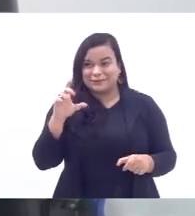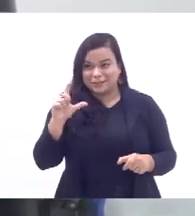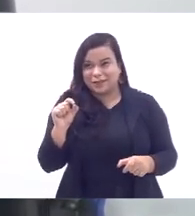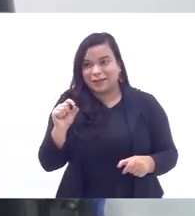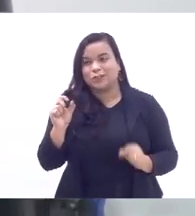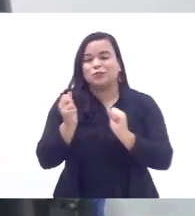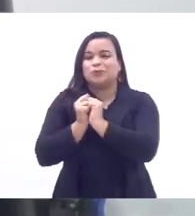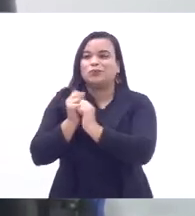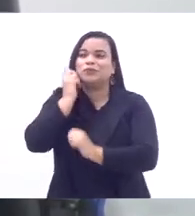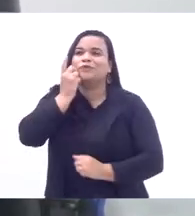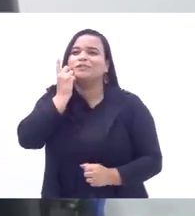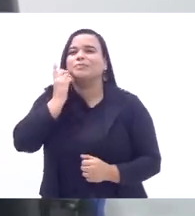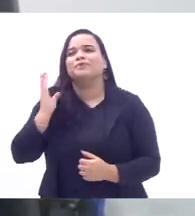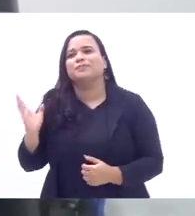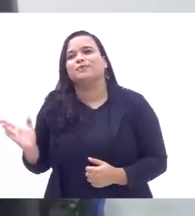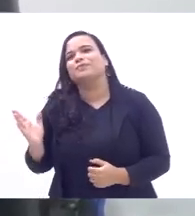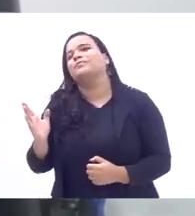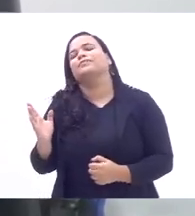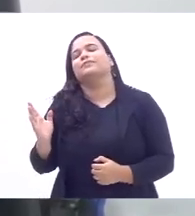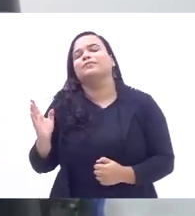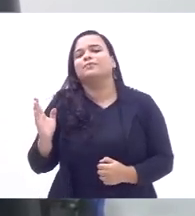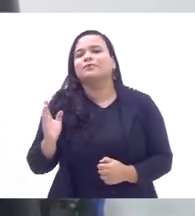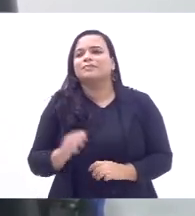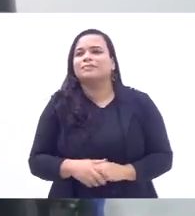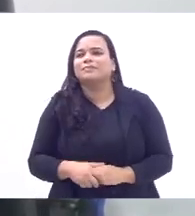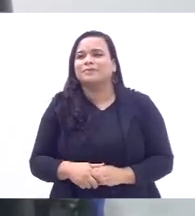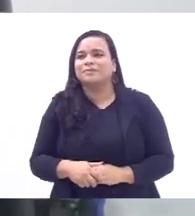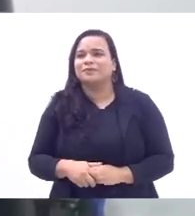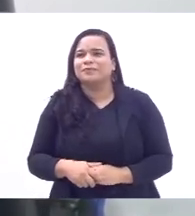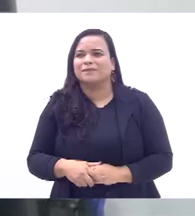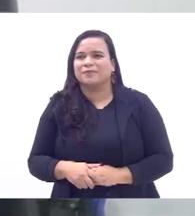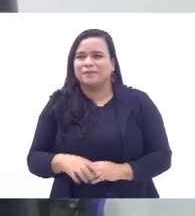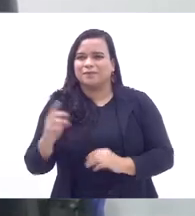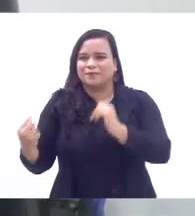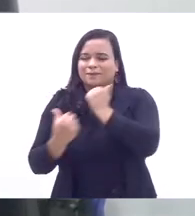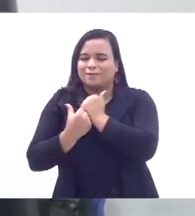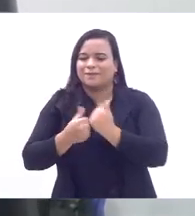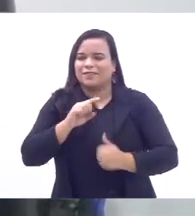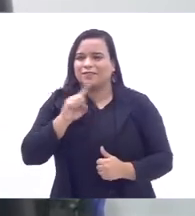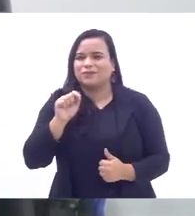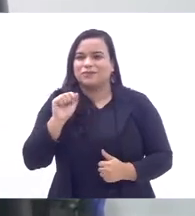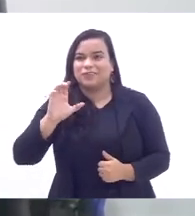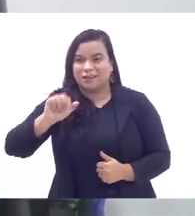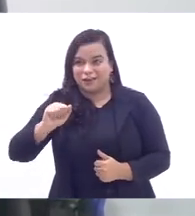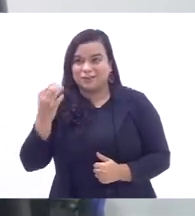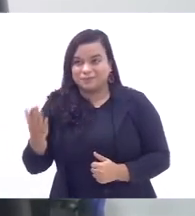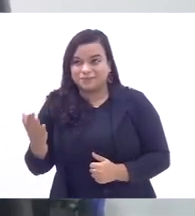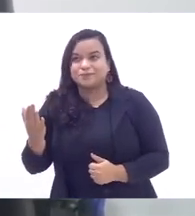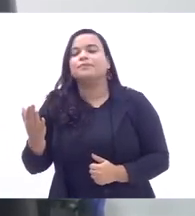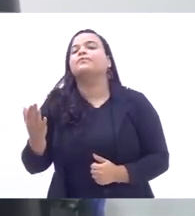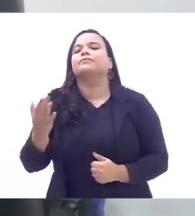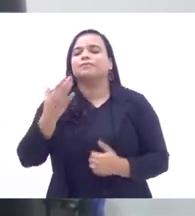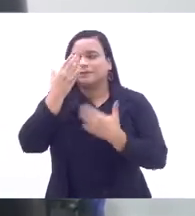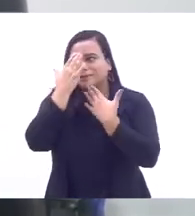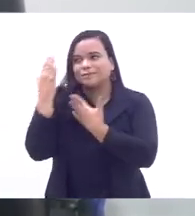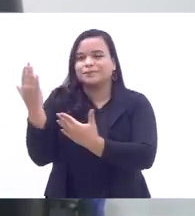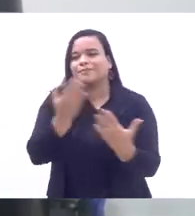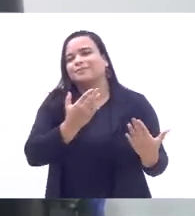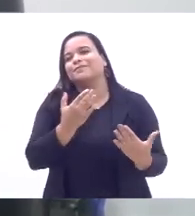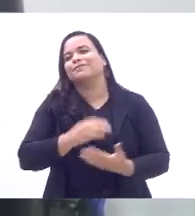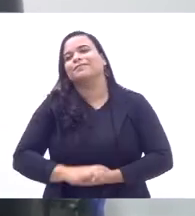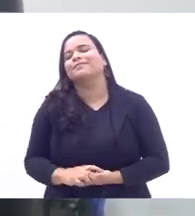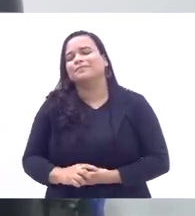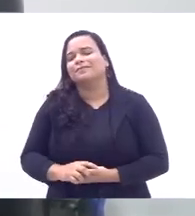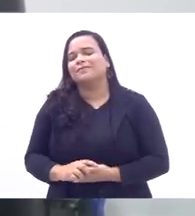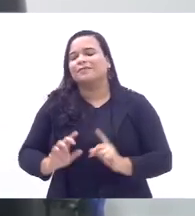e lançada e realmente respaldada pelo nosso deputado Renato Zaca, gratidão a vocês